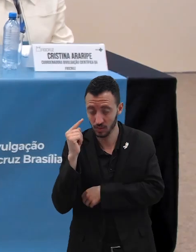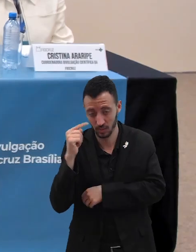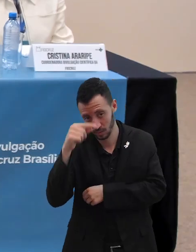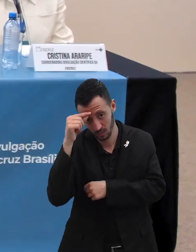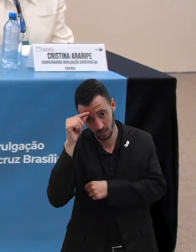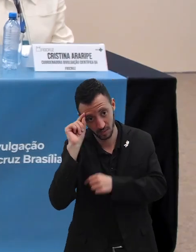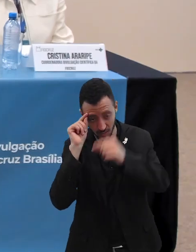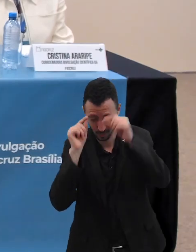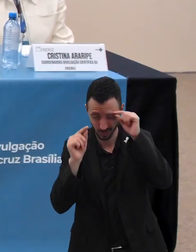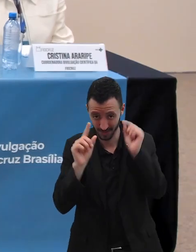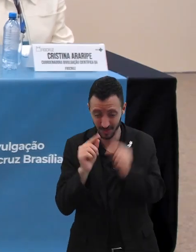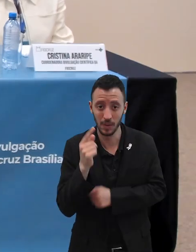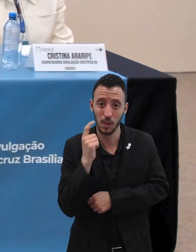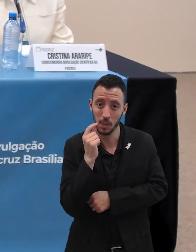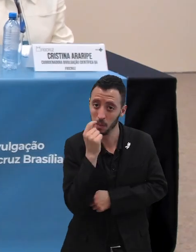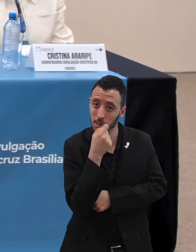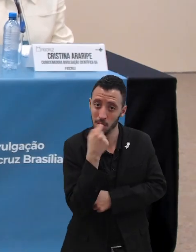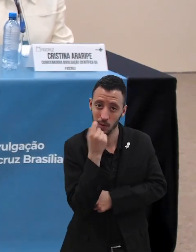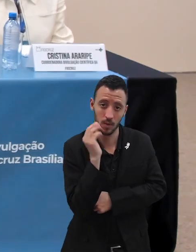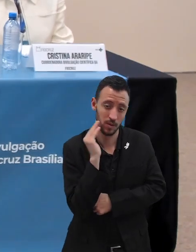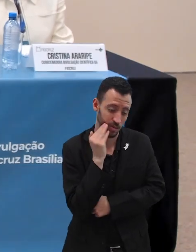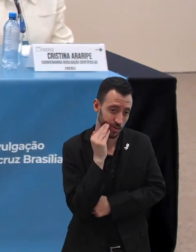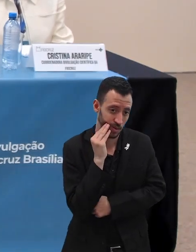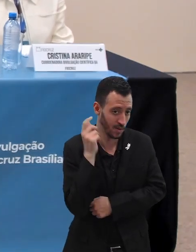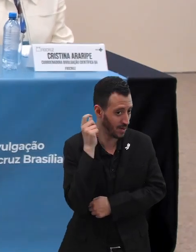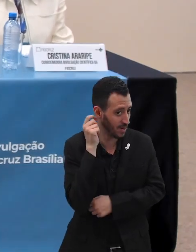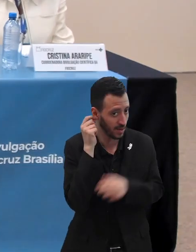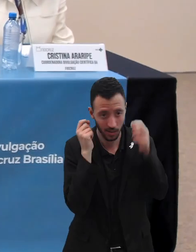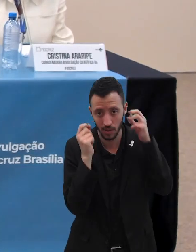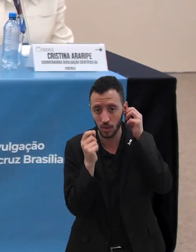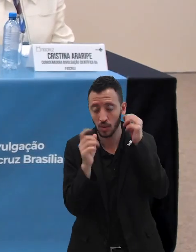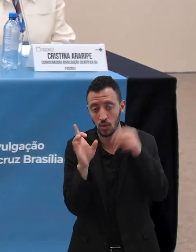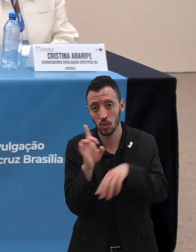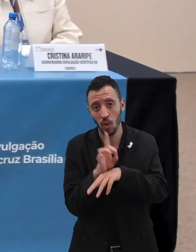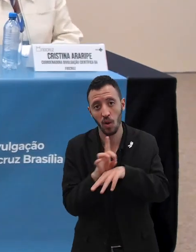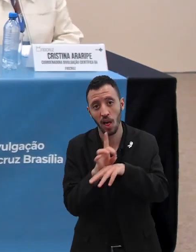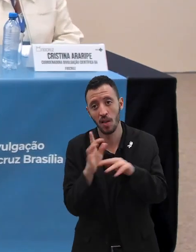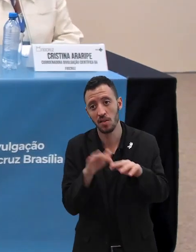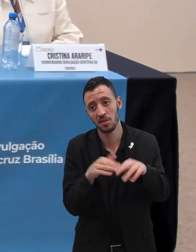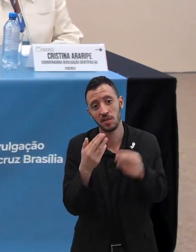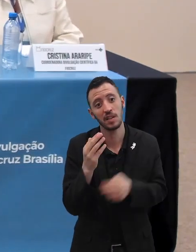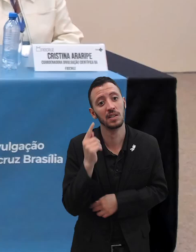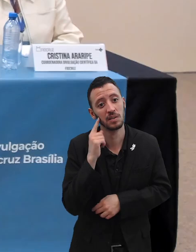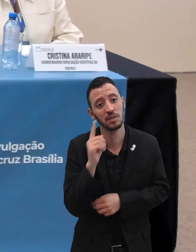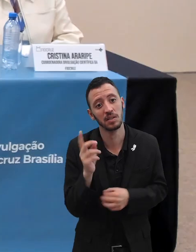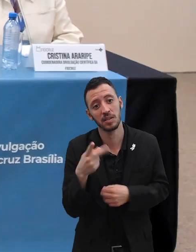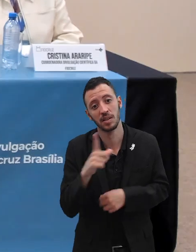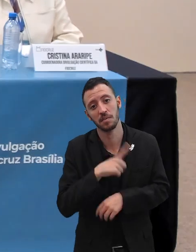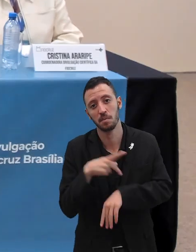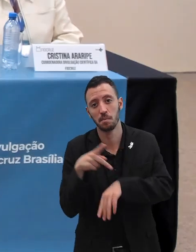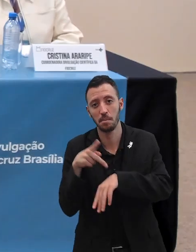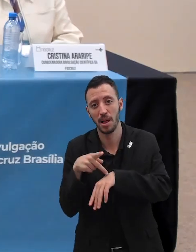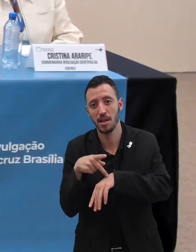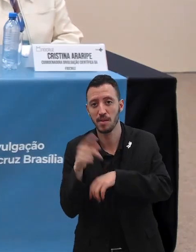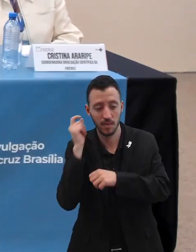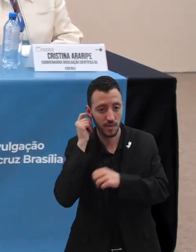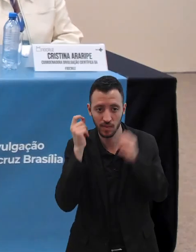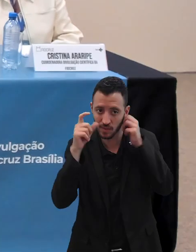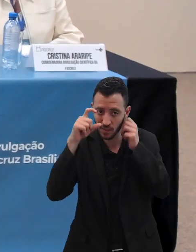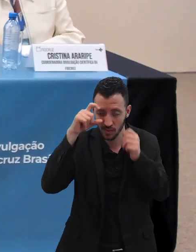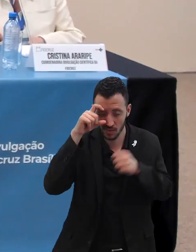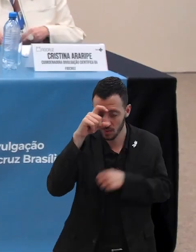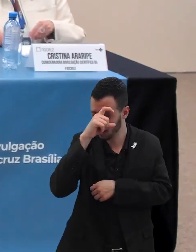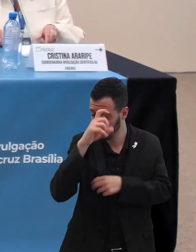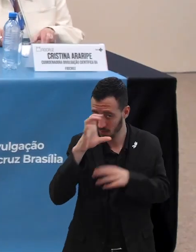finos, batom rosa. Brincos dourados com a pedra preta ao centro. Utiliza óculos